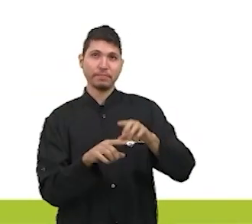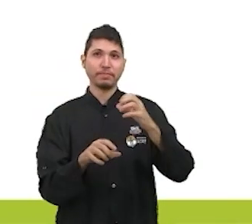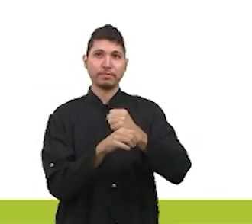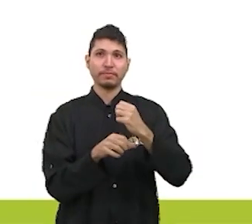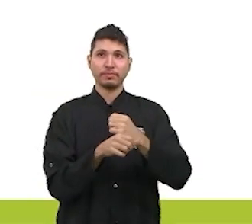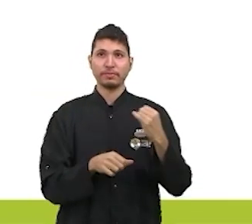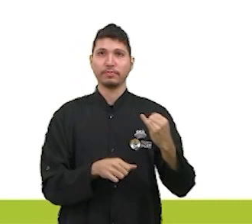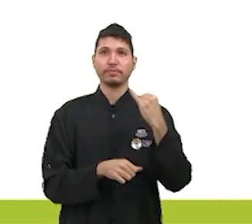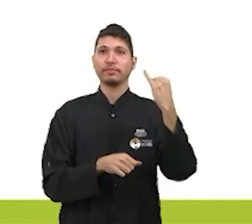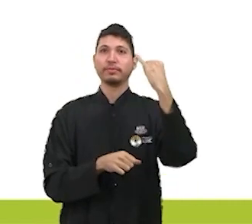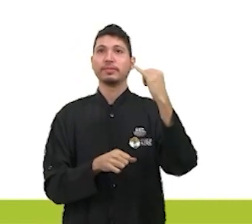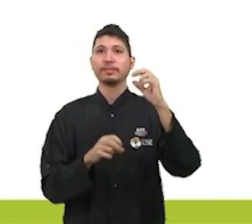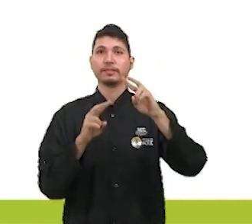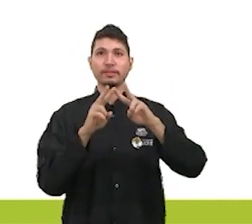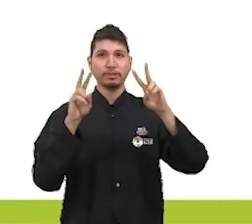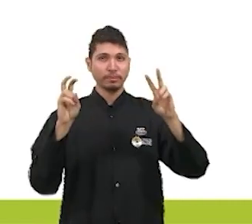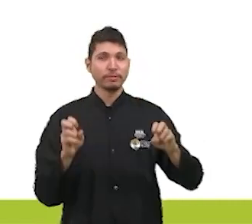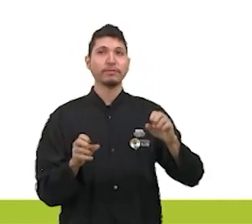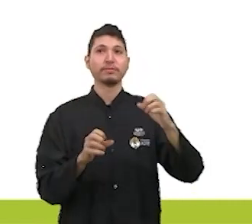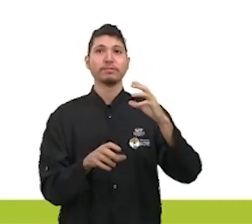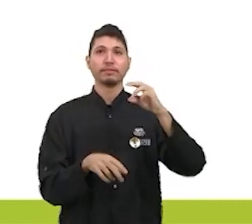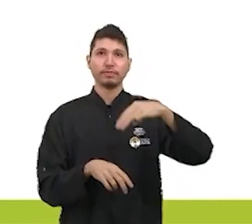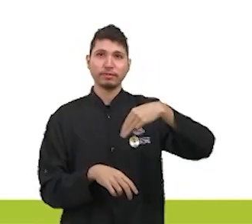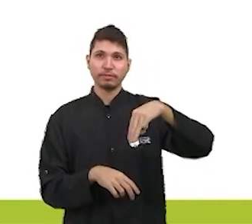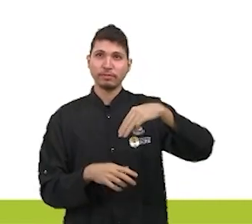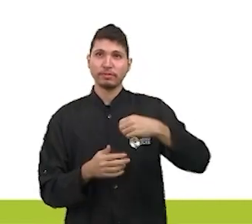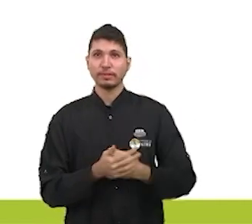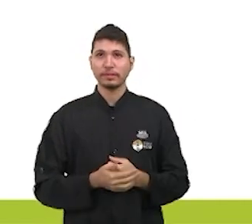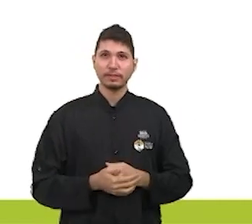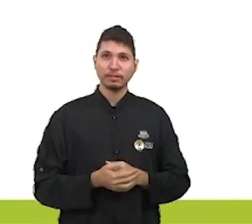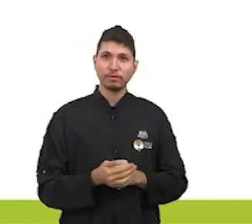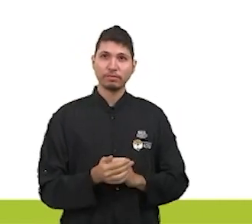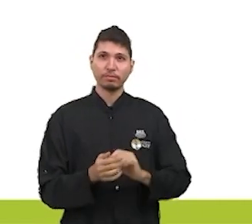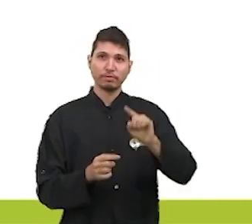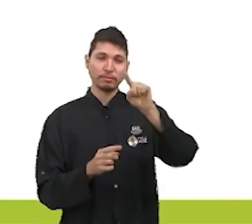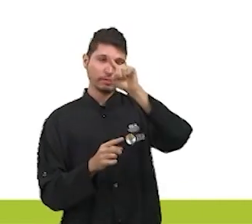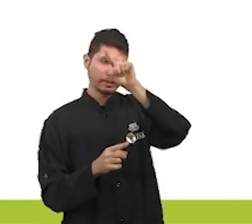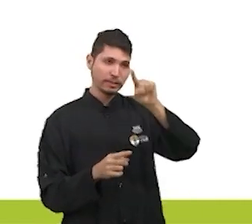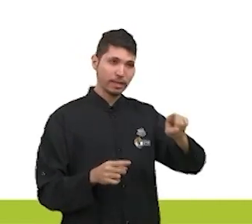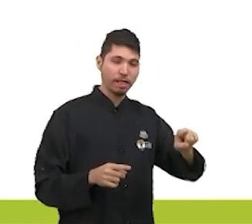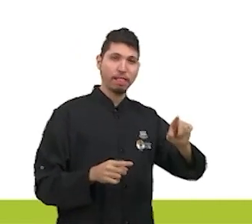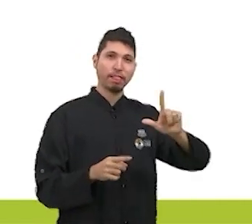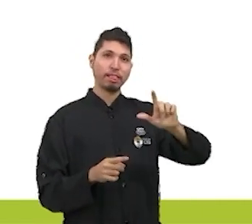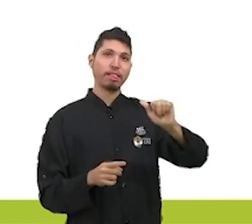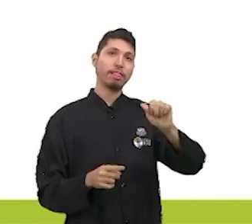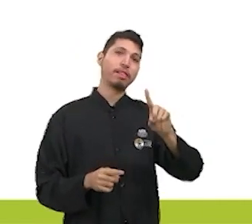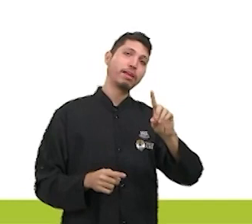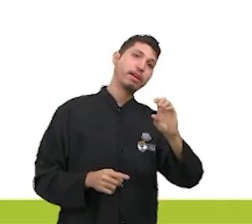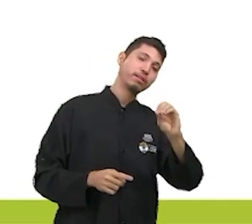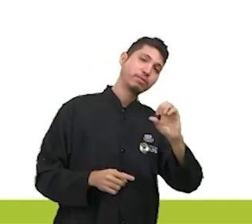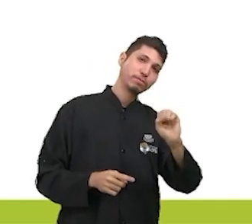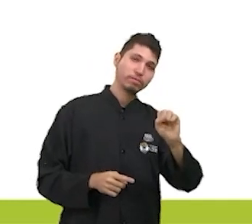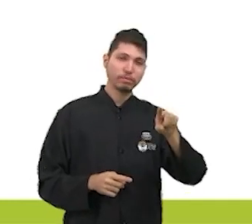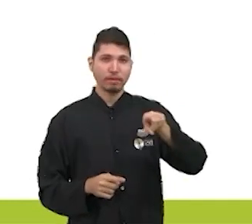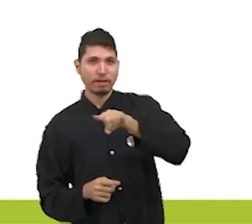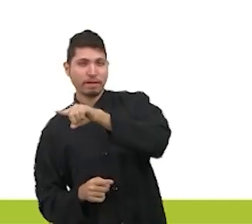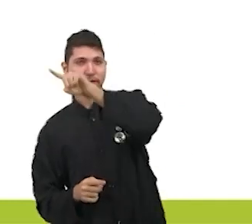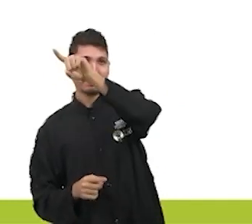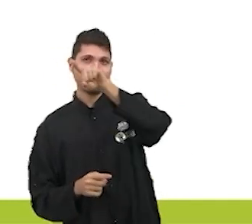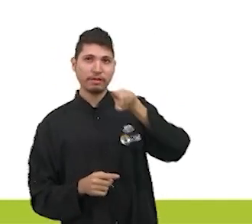os lados e ângulos em um triângulo retângulo através do seno, cosseno e tangente, além de outras